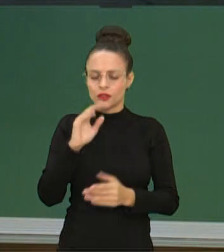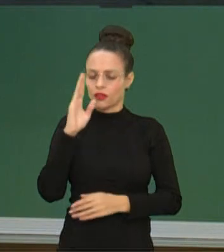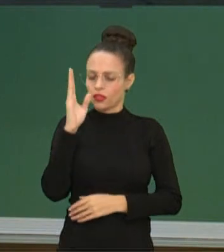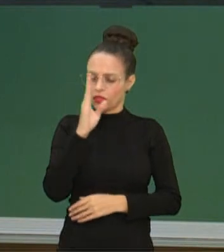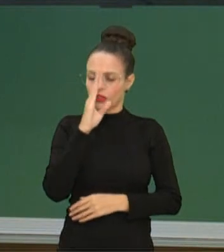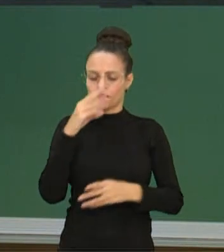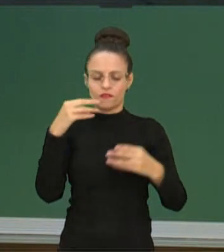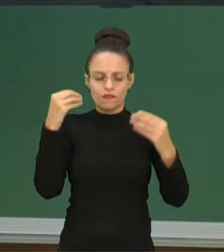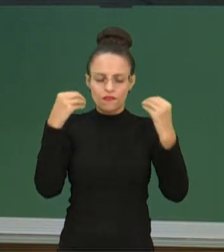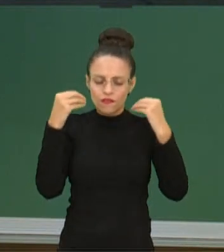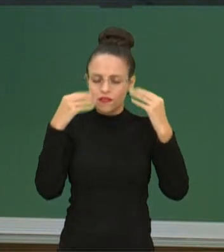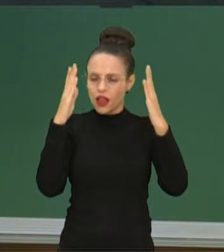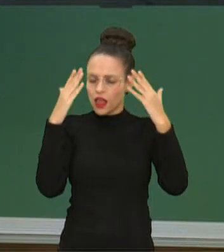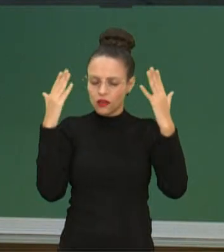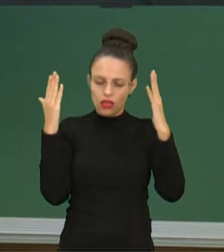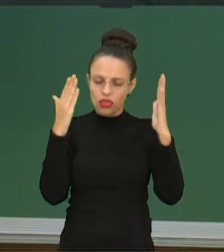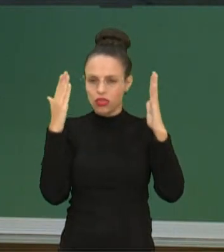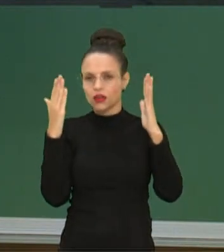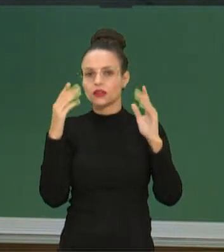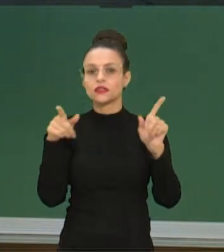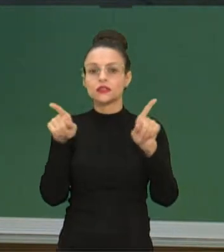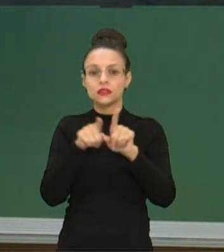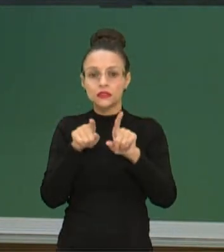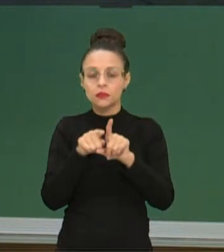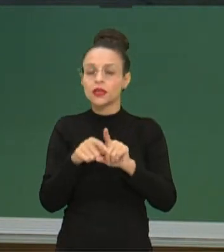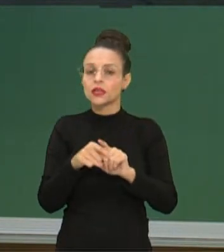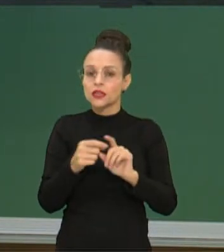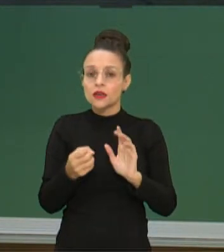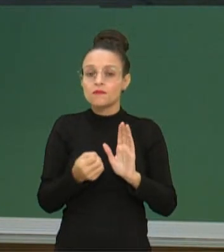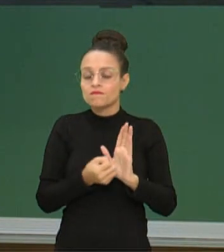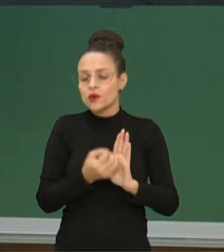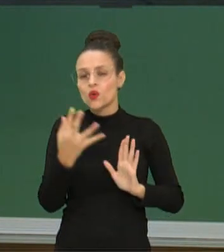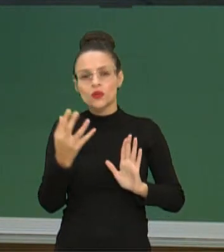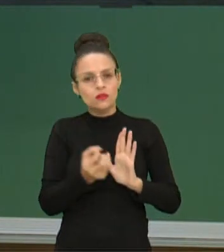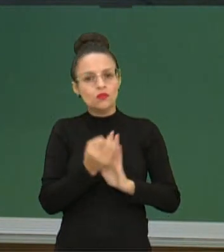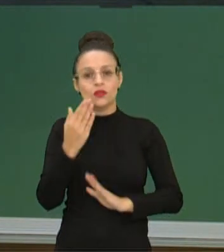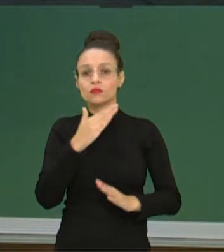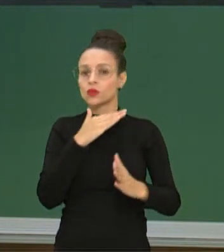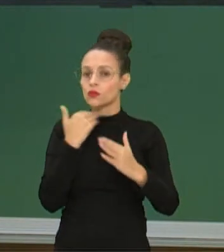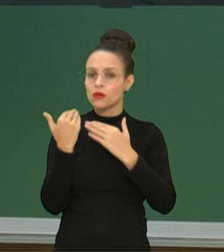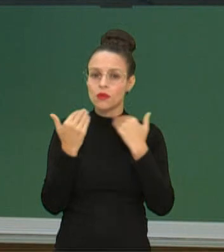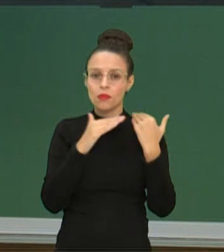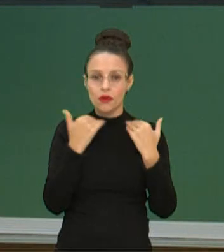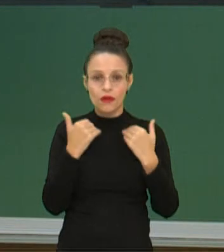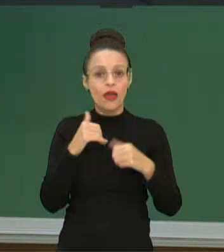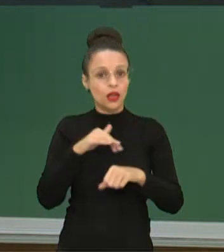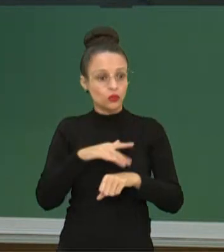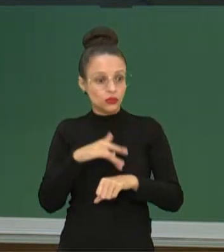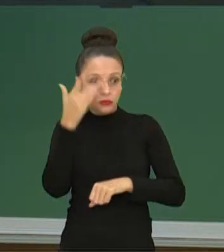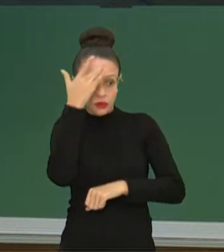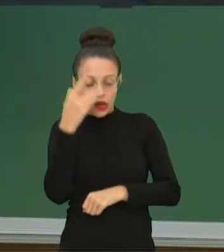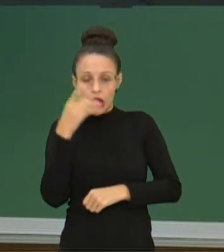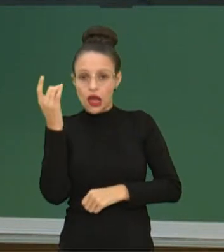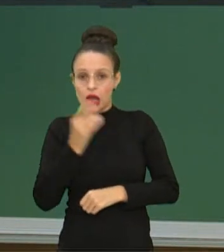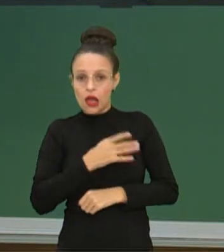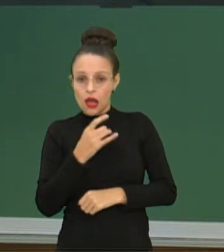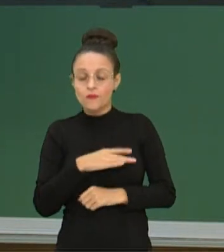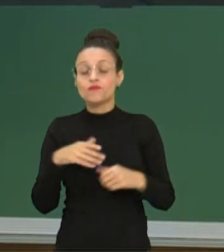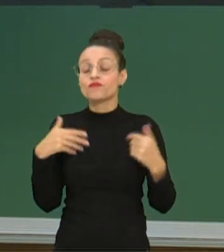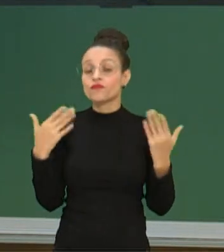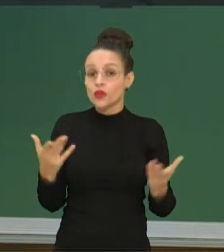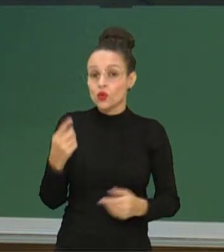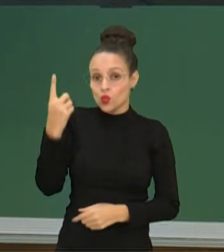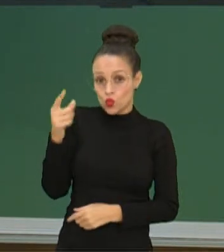tontura, fraqueza, mal-estar e muitas morriam. Então, era uma doença temida. Aí,